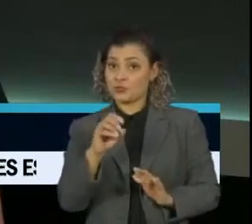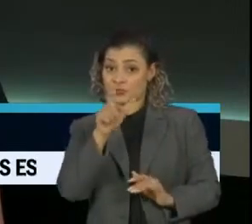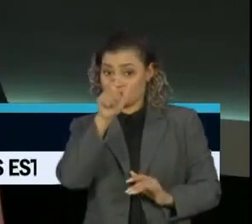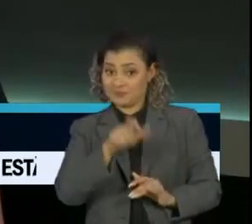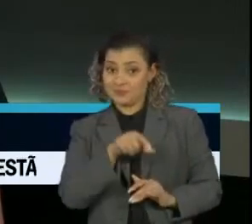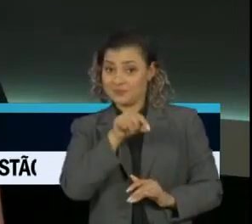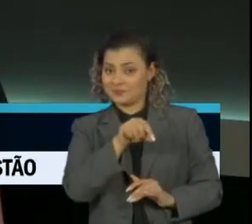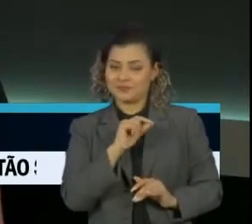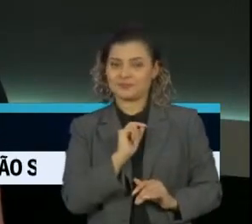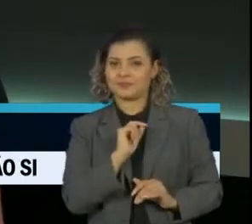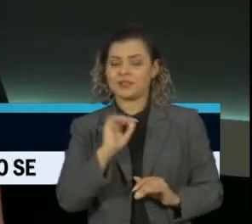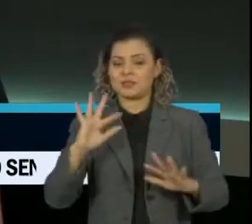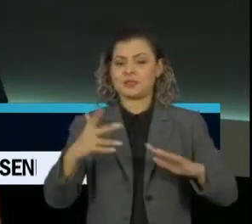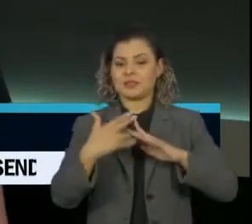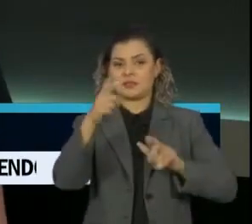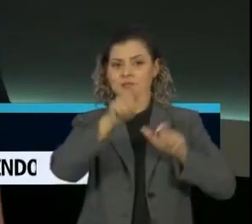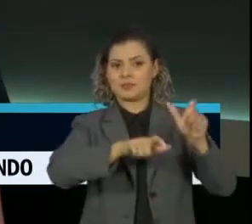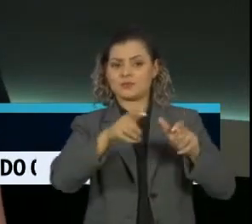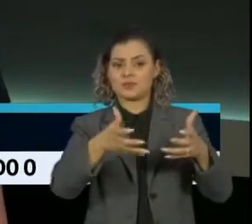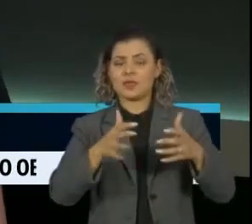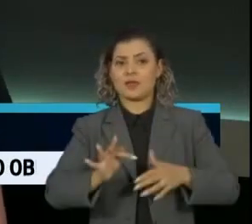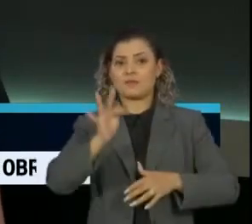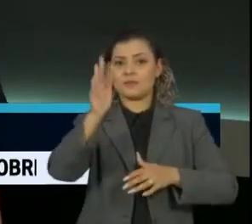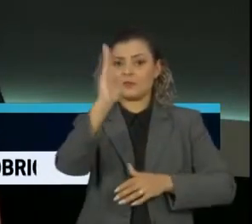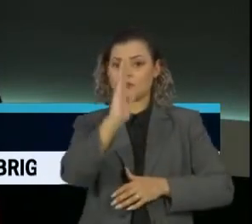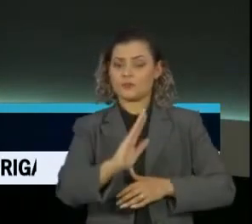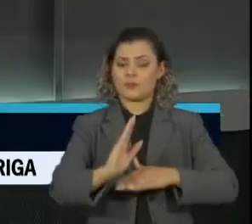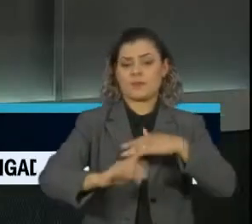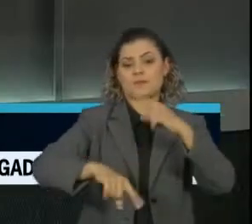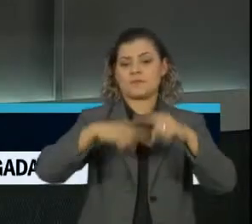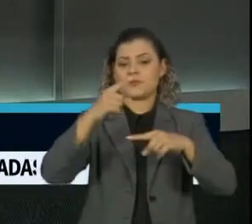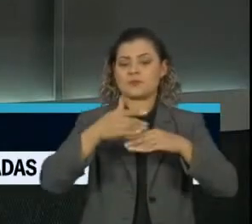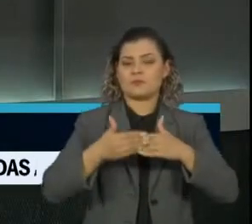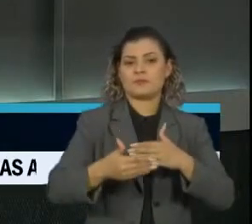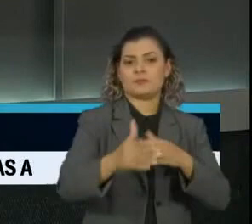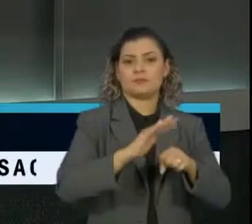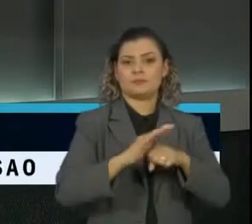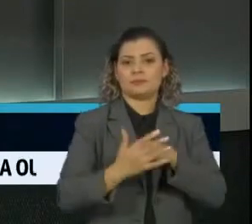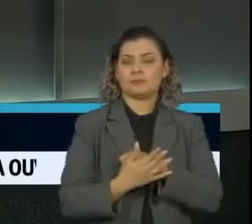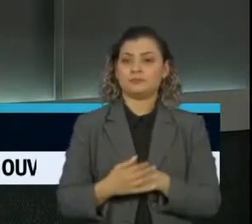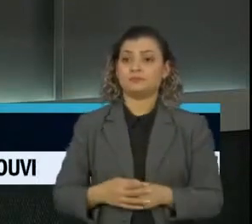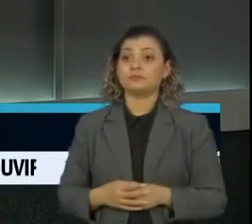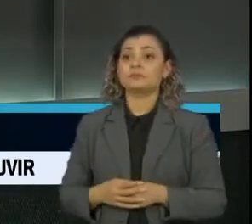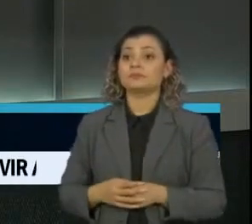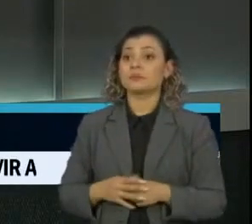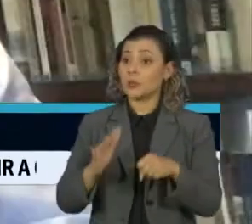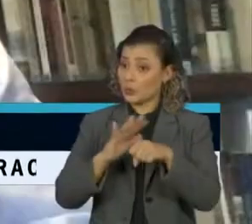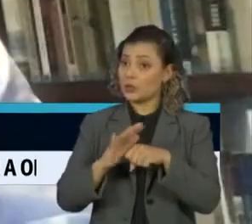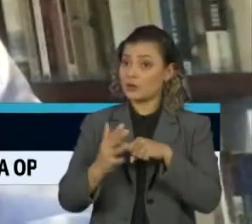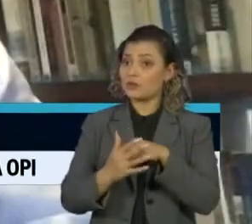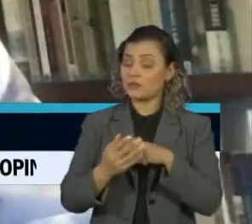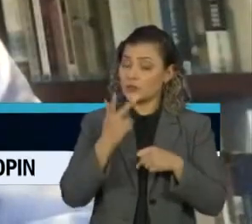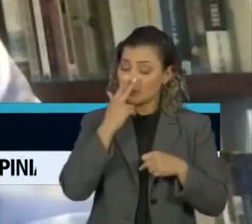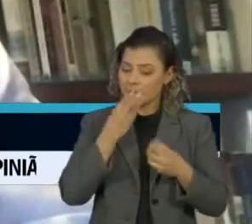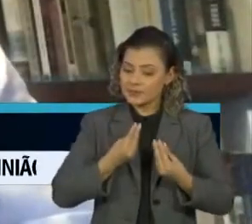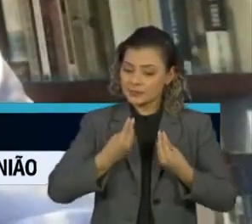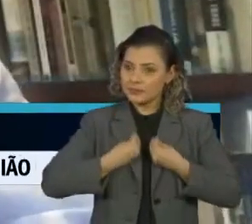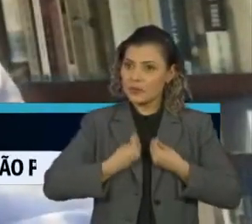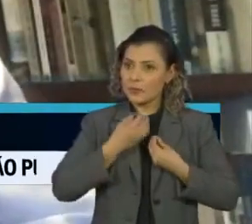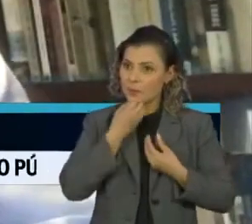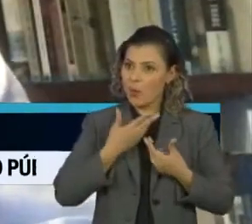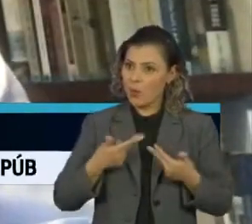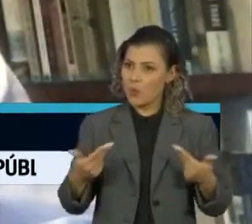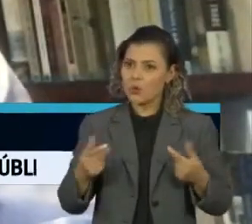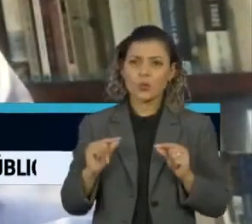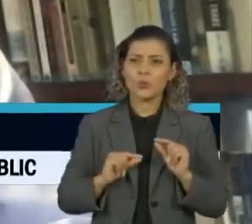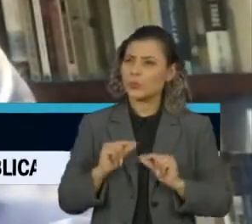que o cidadão espera do país pós-pandemia? A pandemia trouxe algumas coisas boas. A pandemia